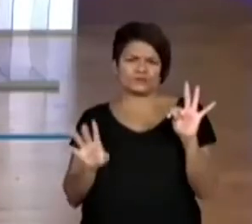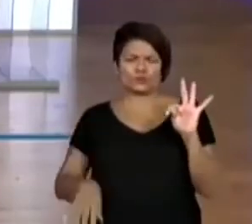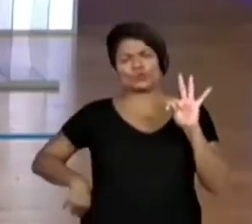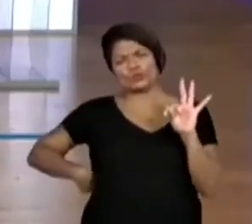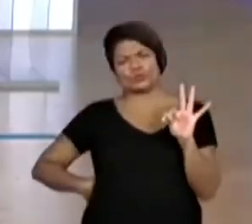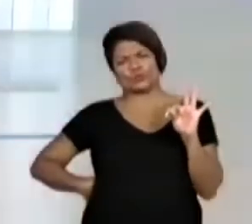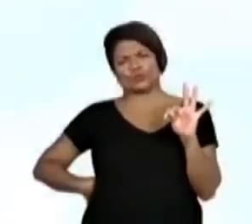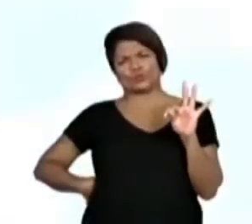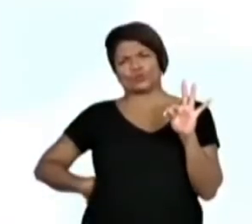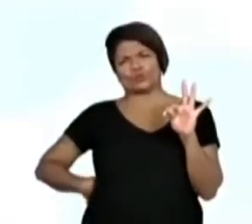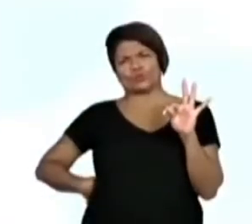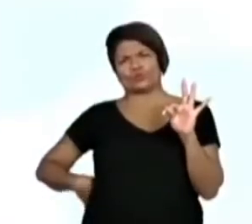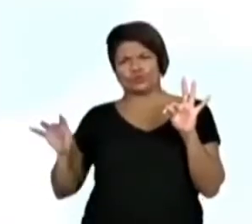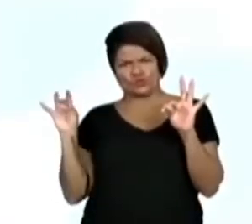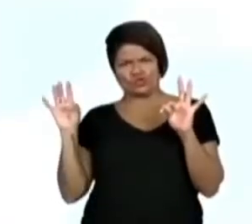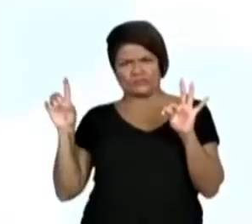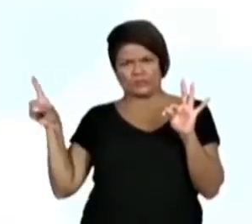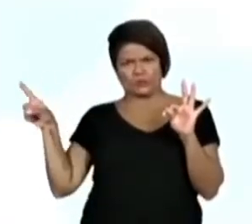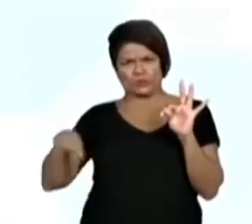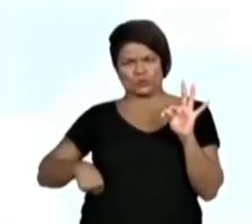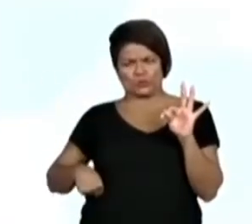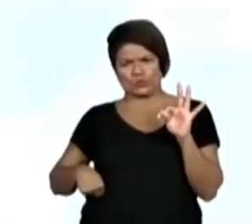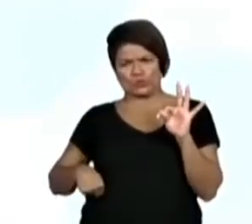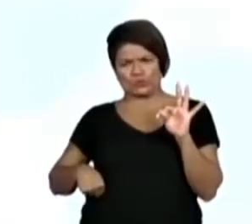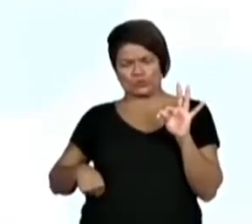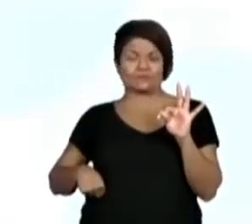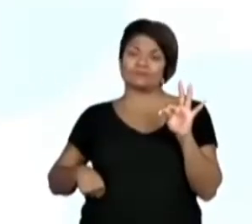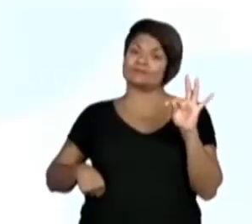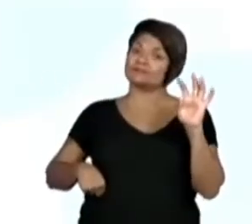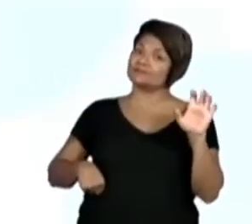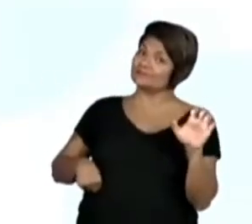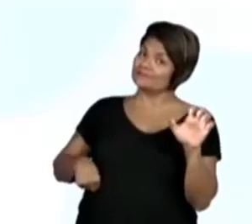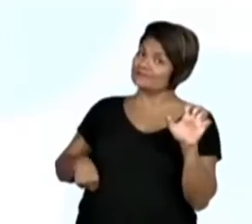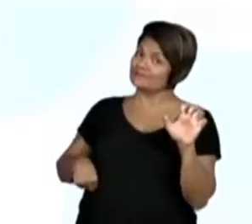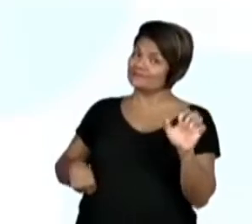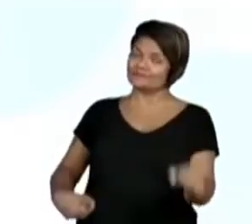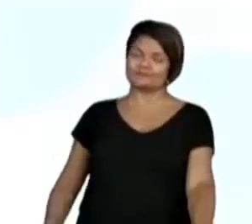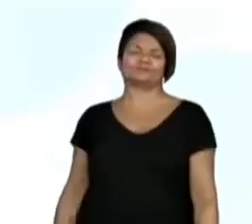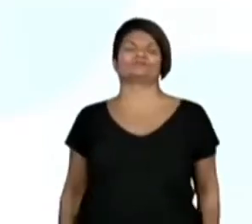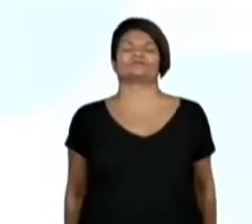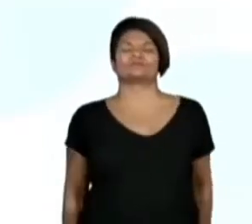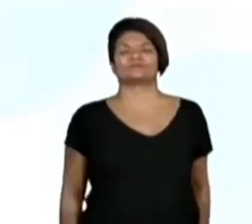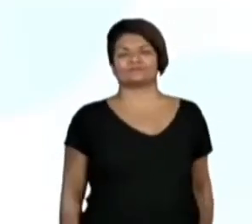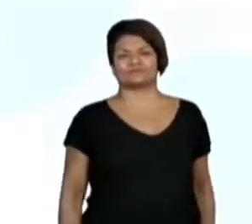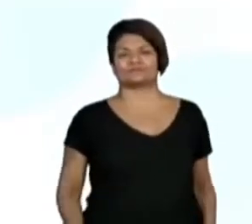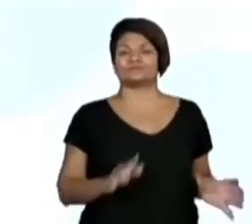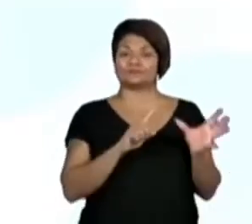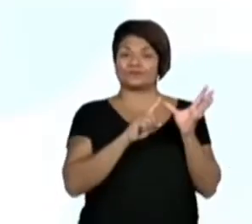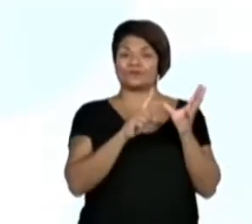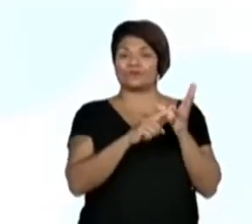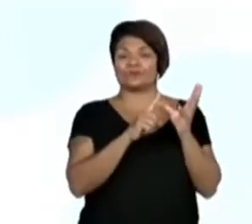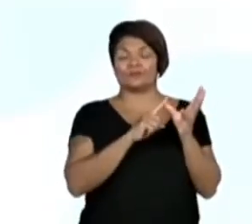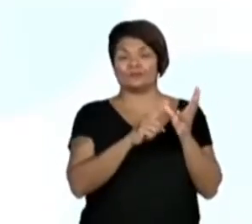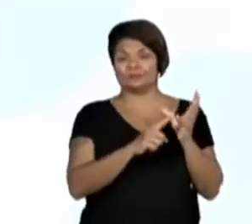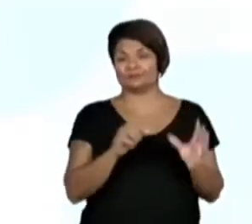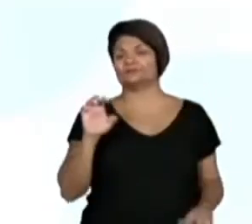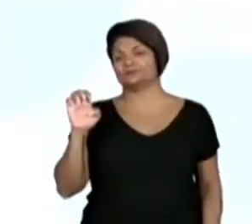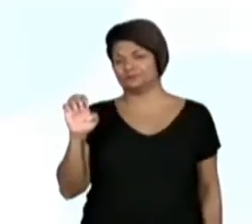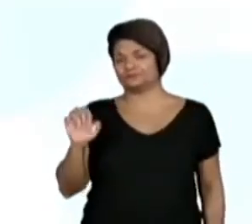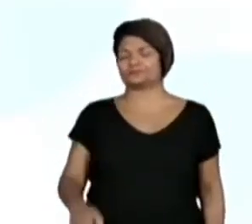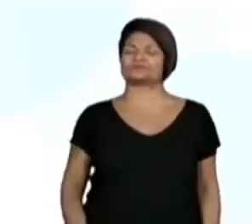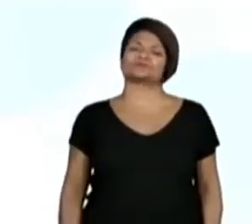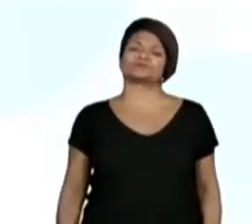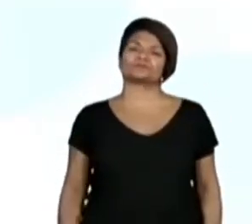T. Mas eu preciso escrever quem? T. Tá faltando a letra